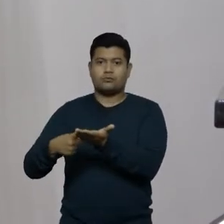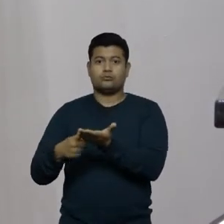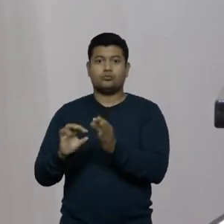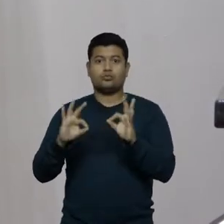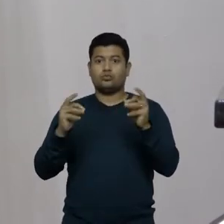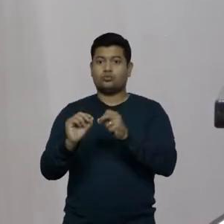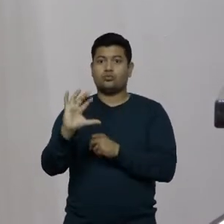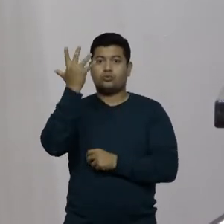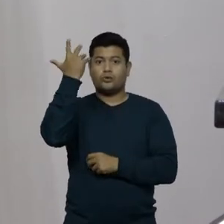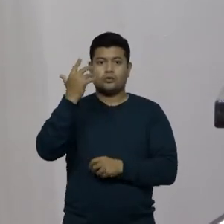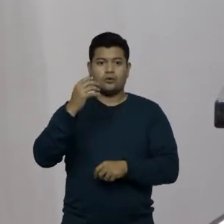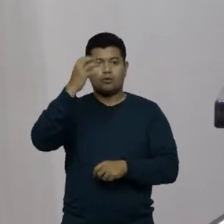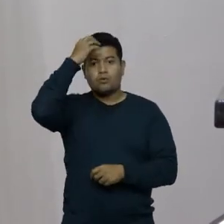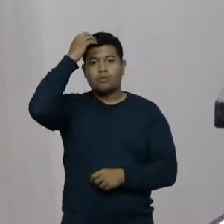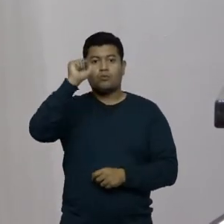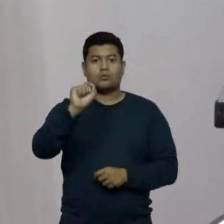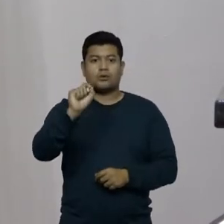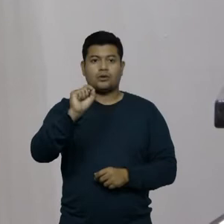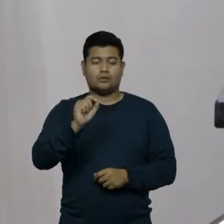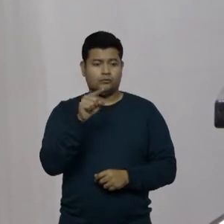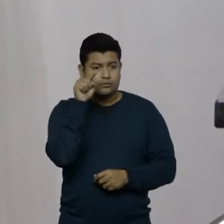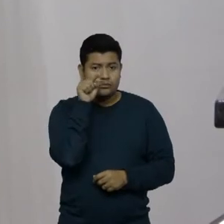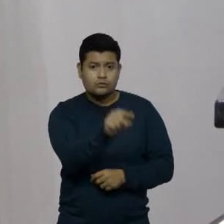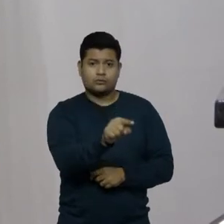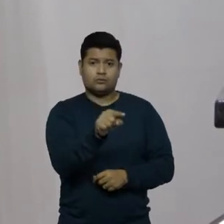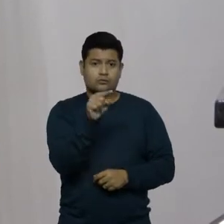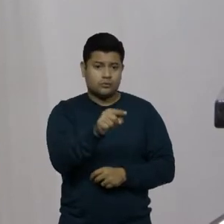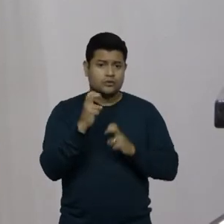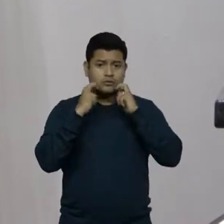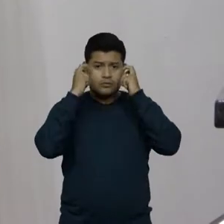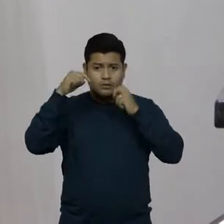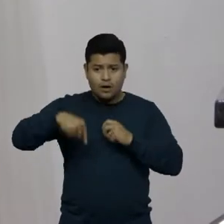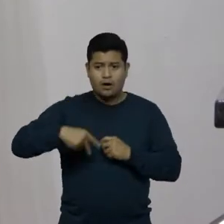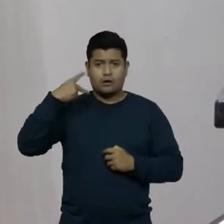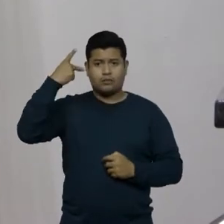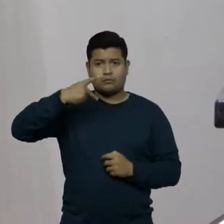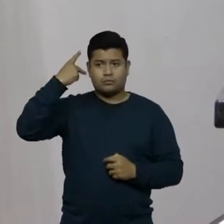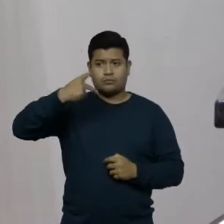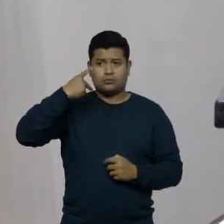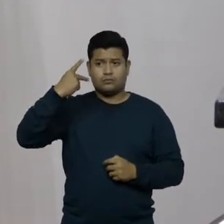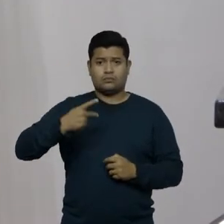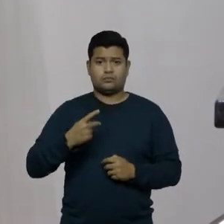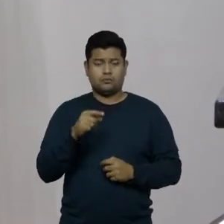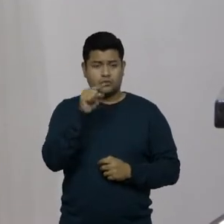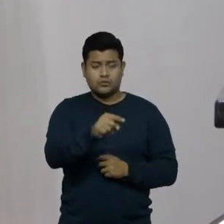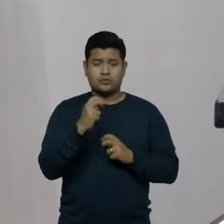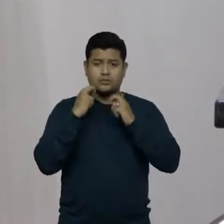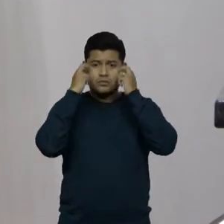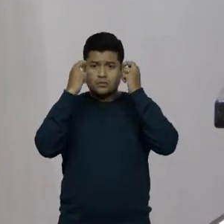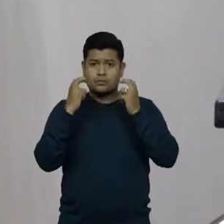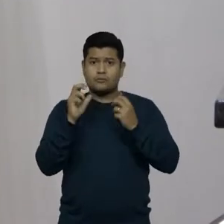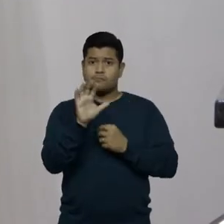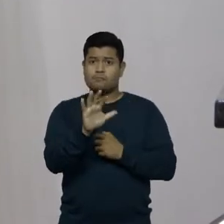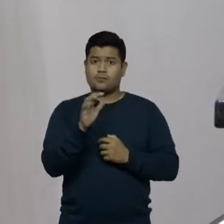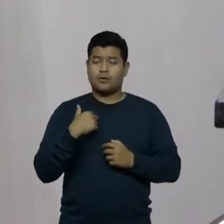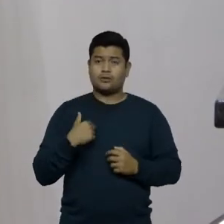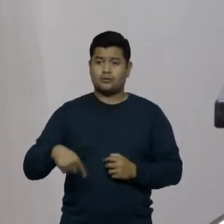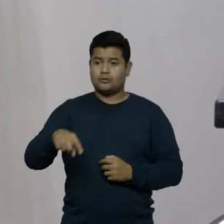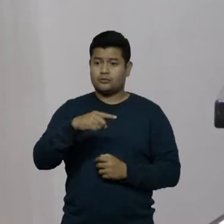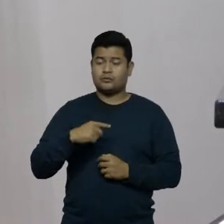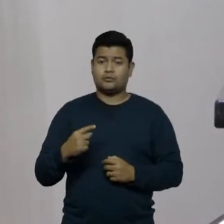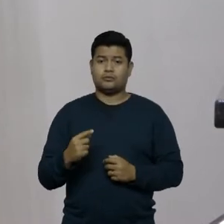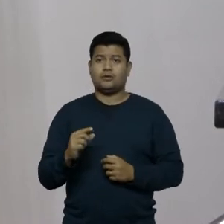foi culpa sua o senhor envergonhou esse Parlamento segurem vergonhoso Parlamento mas já vejo que causamos